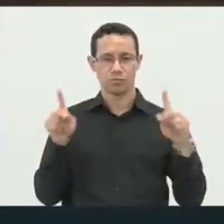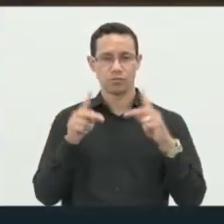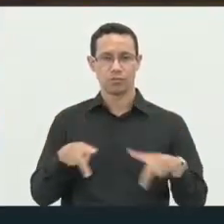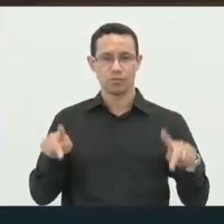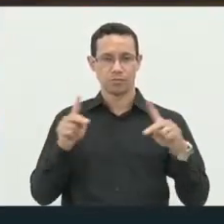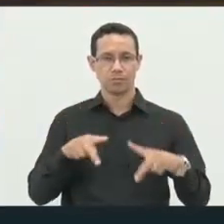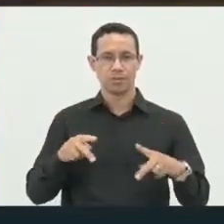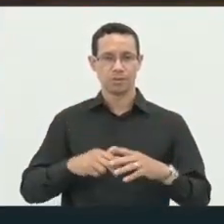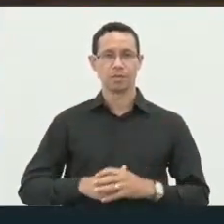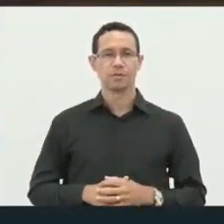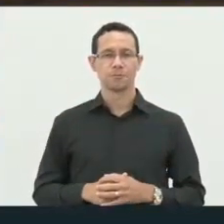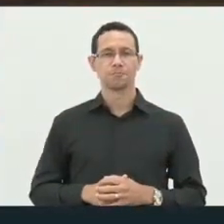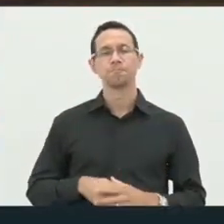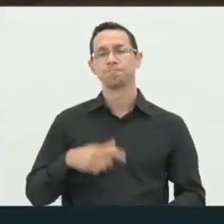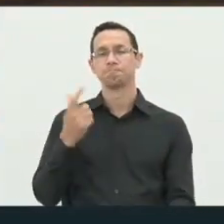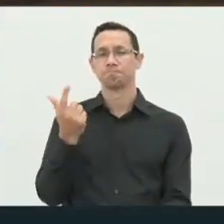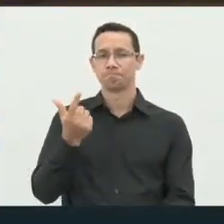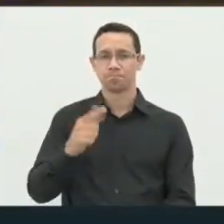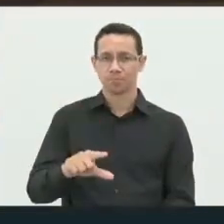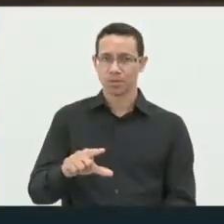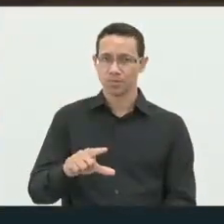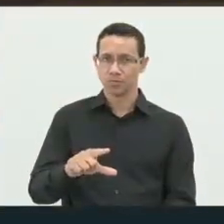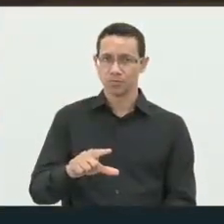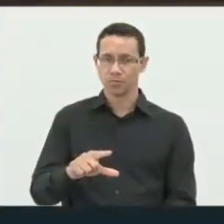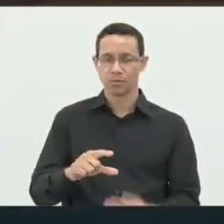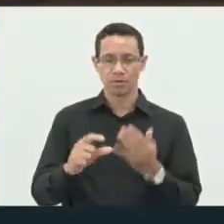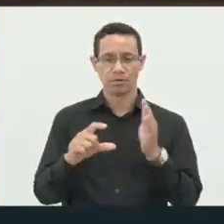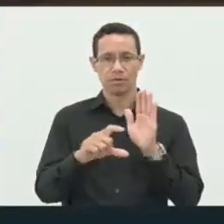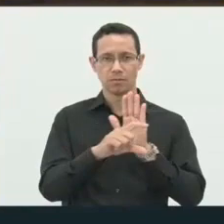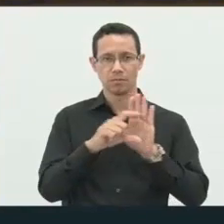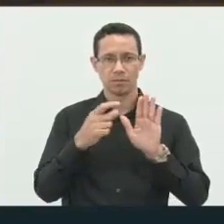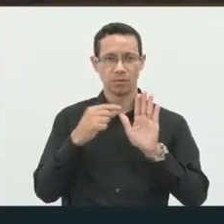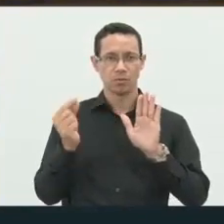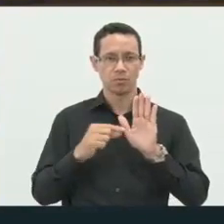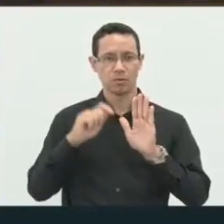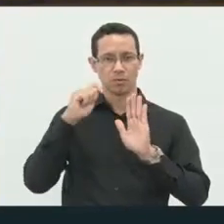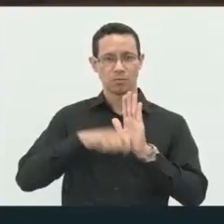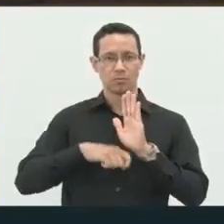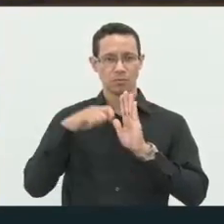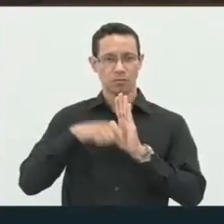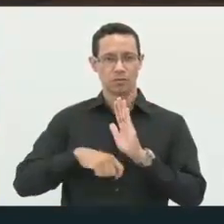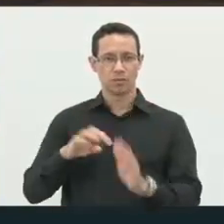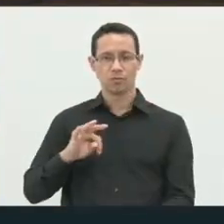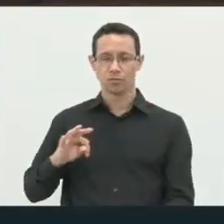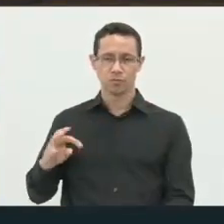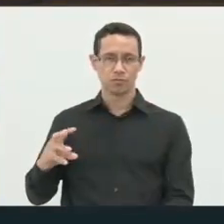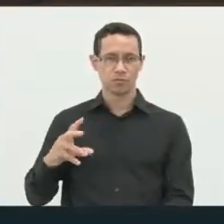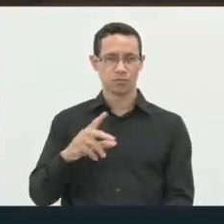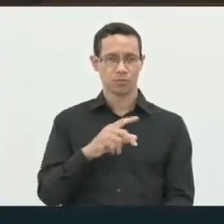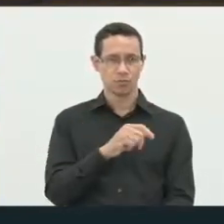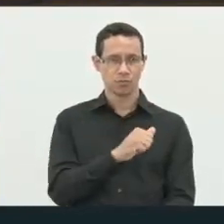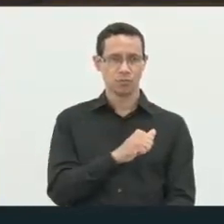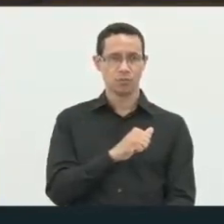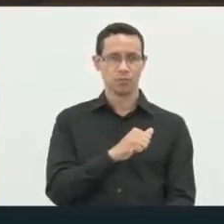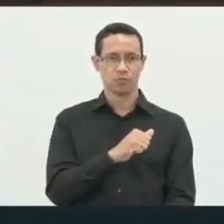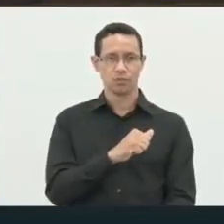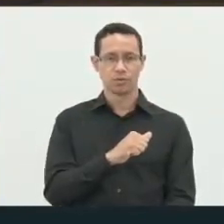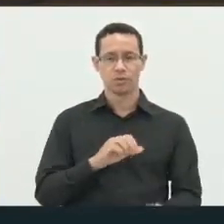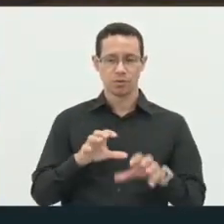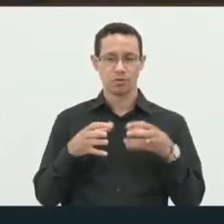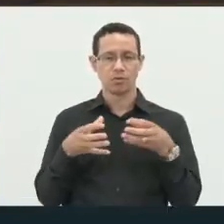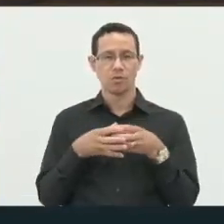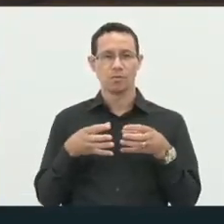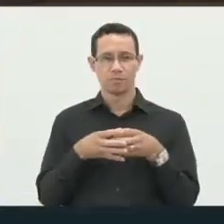que o referido memorando encontra-se Assinado por todos os componentes da supracitada comissão